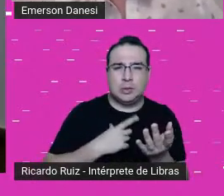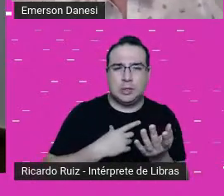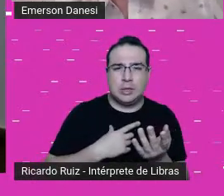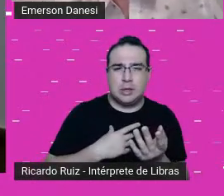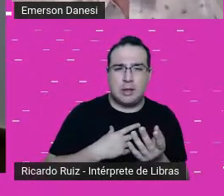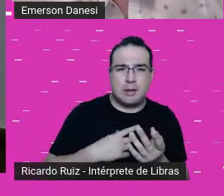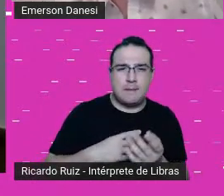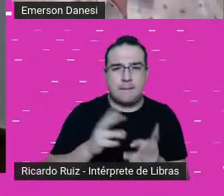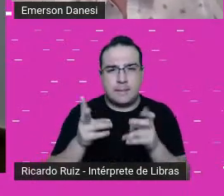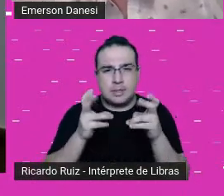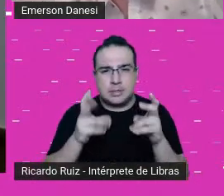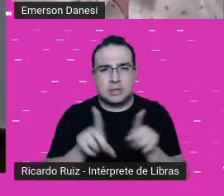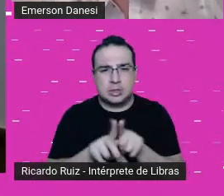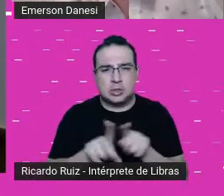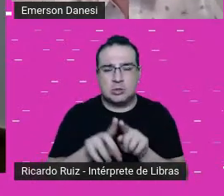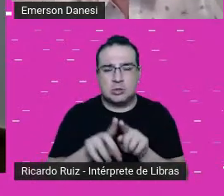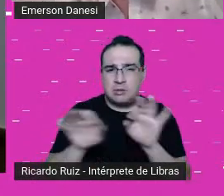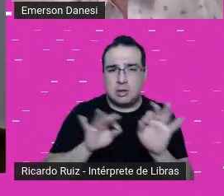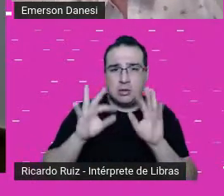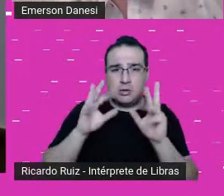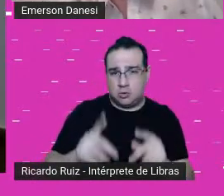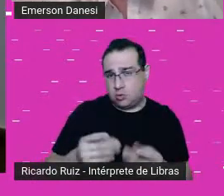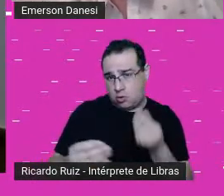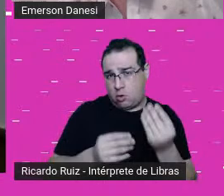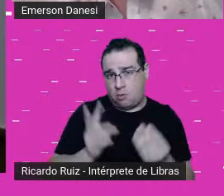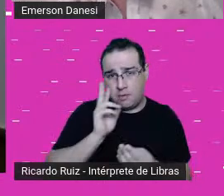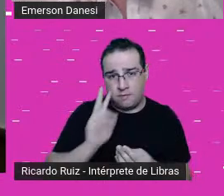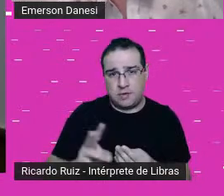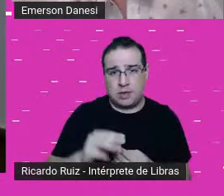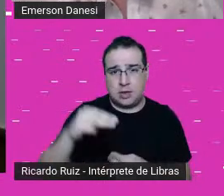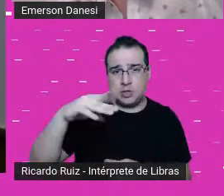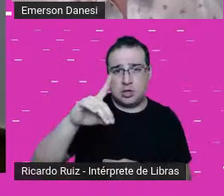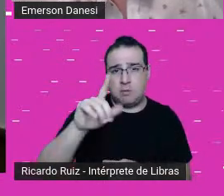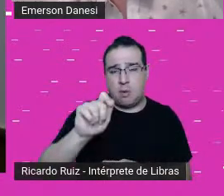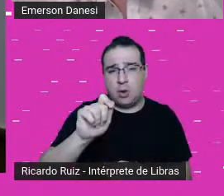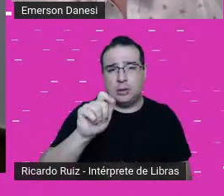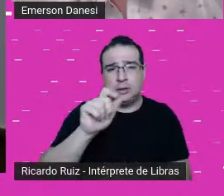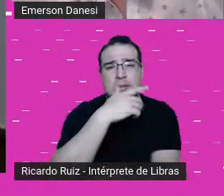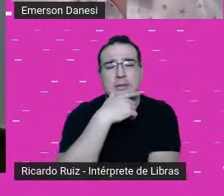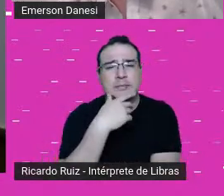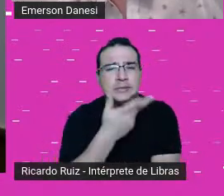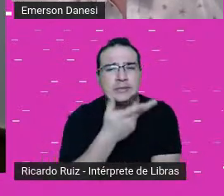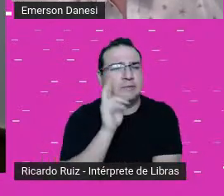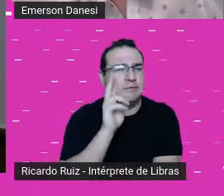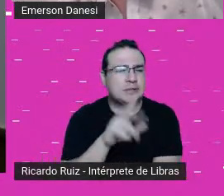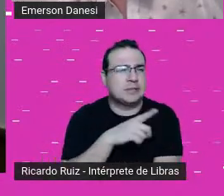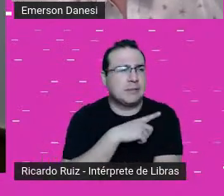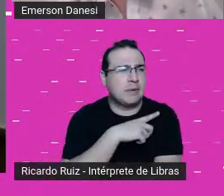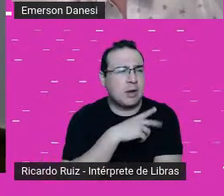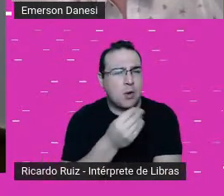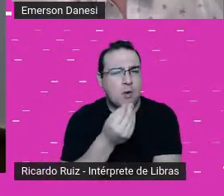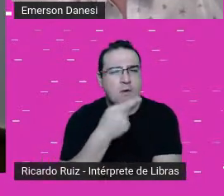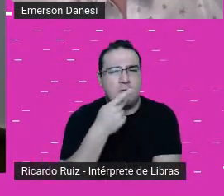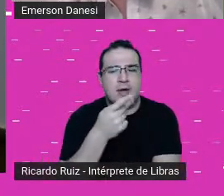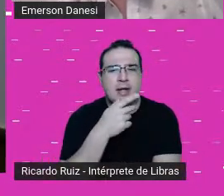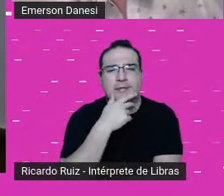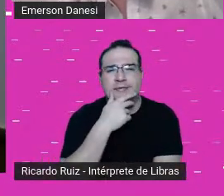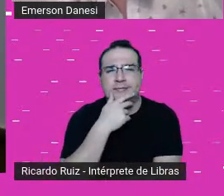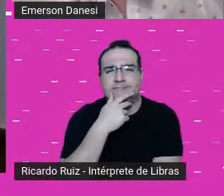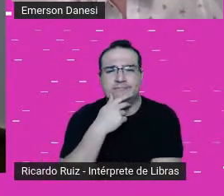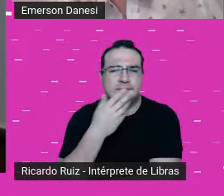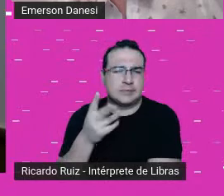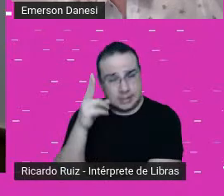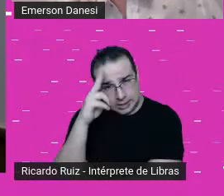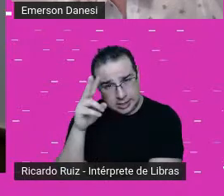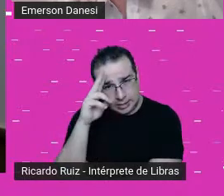antenado no que estava acontecendo. Não antenado no sentido de moda, mas... E ele falava muito sobre isso, sobre como... Eu lembro que ele